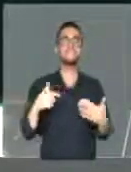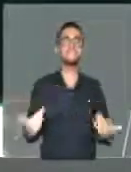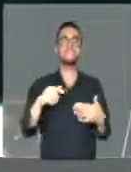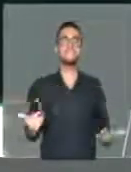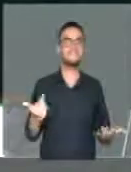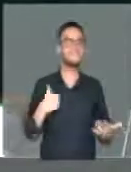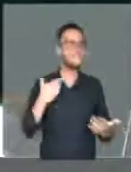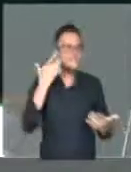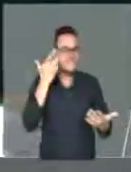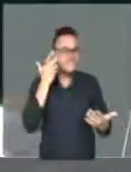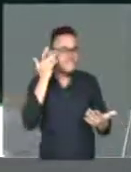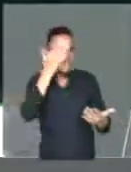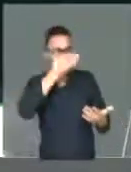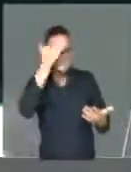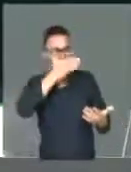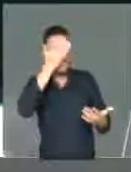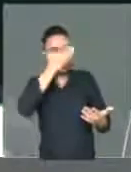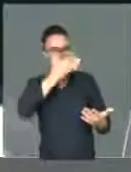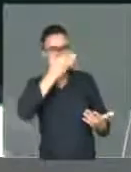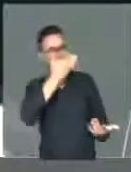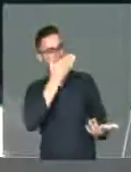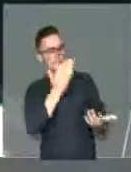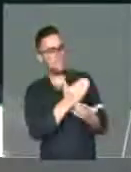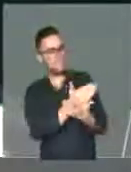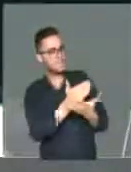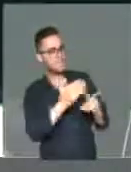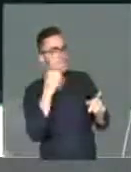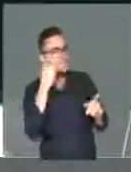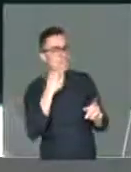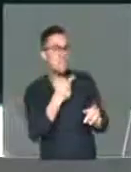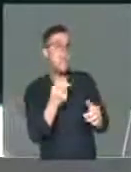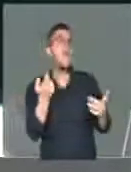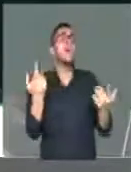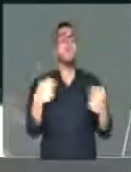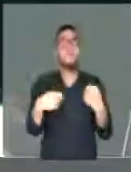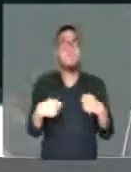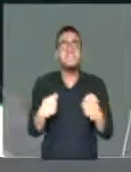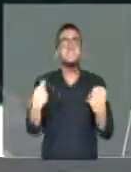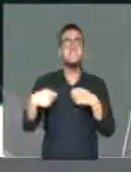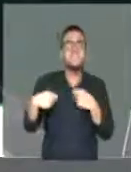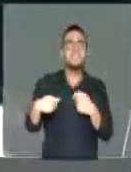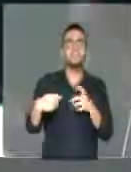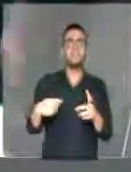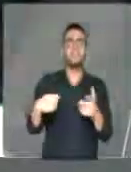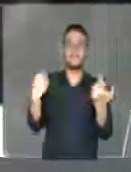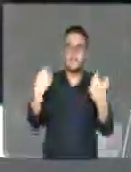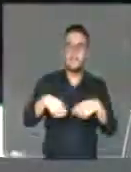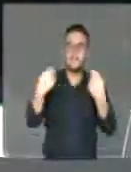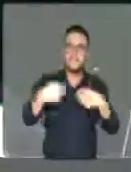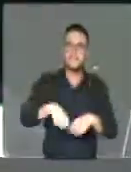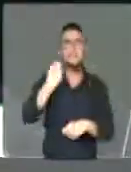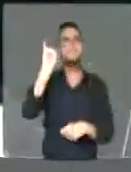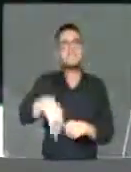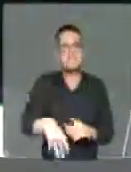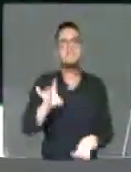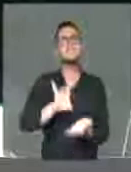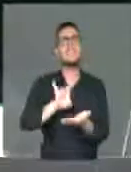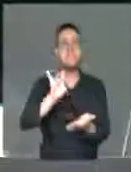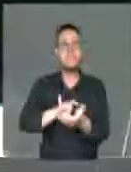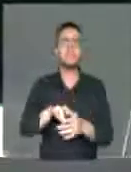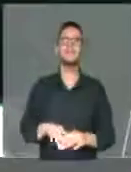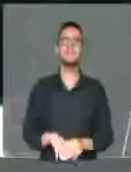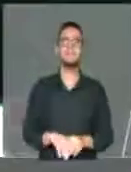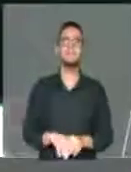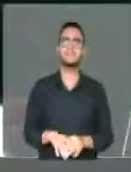aqui deputados dizendo, não, tem que investigar, tem que fazer. Tem que investigar e tem que fazer.